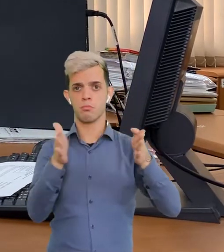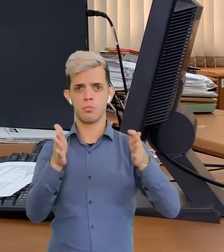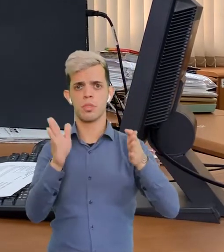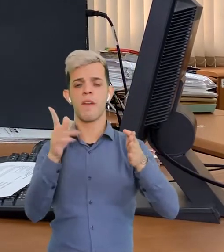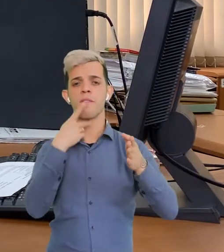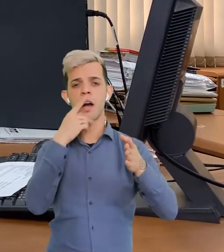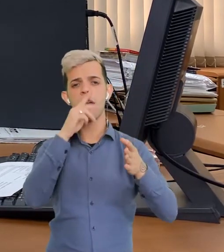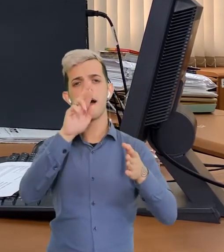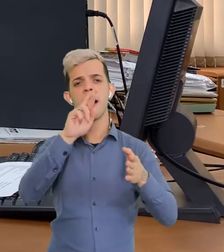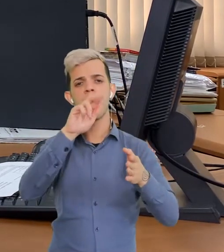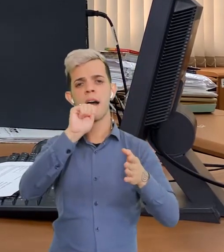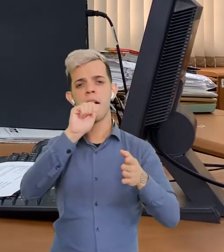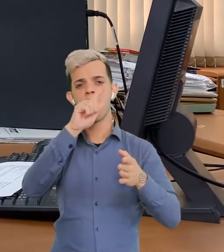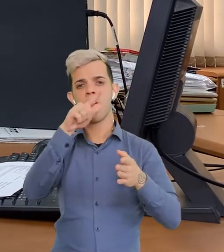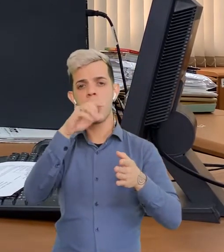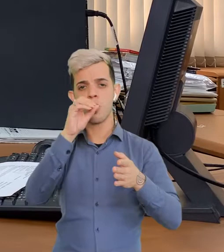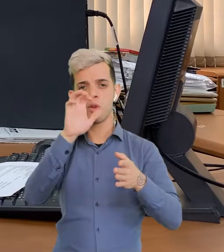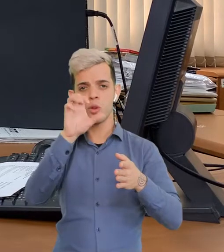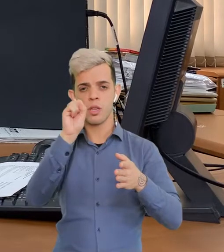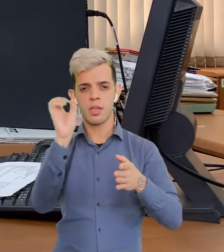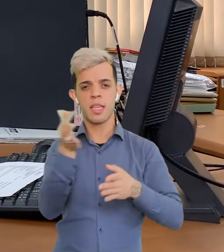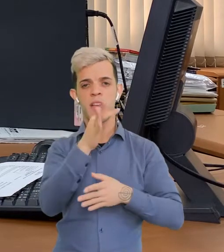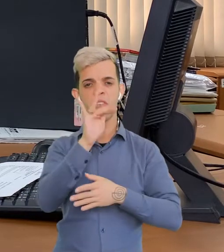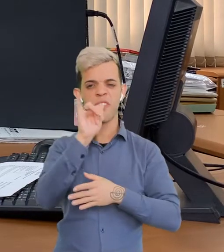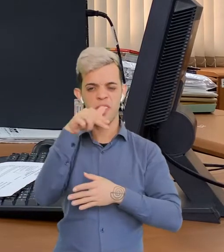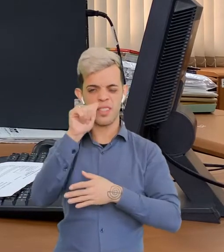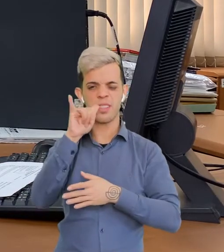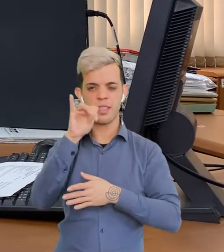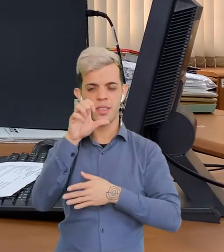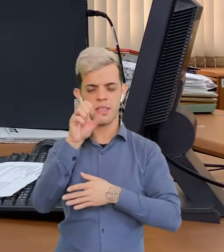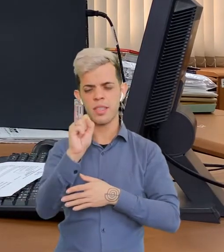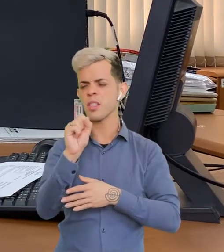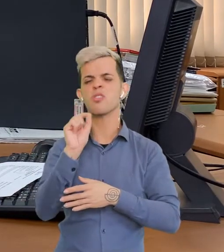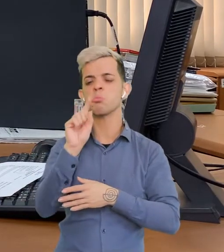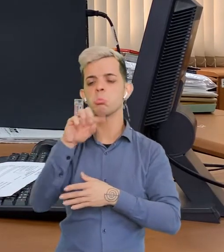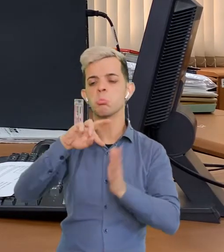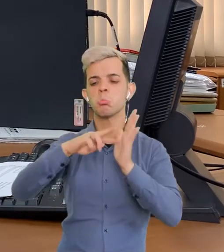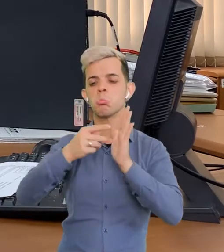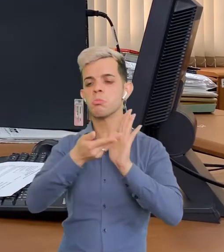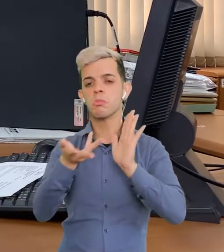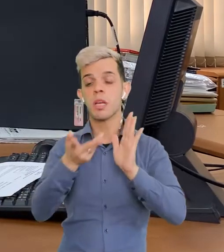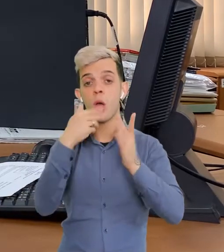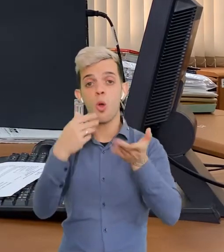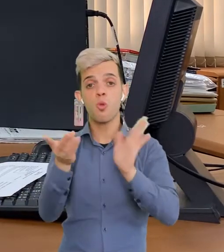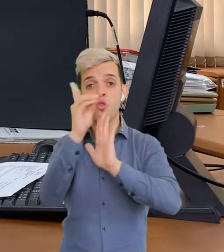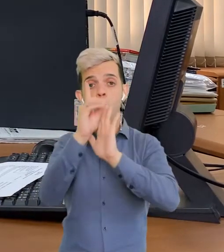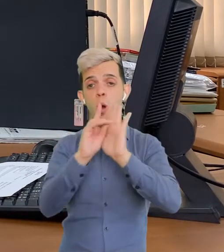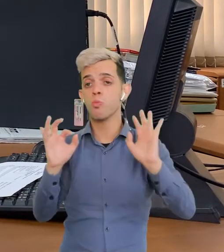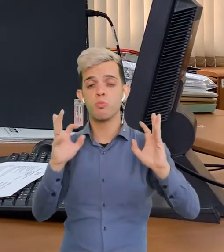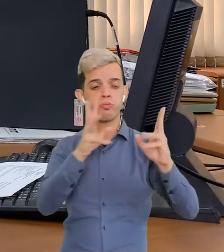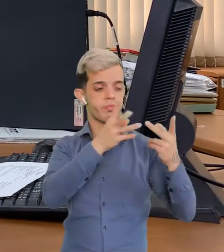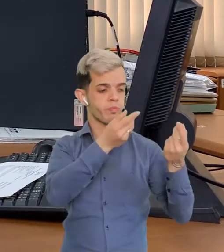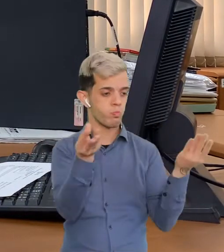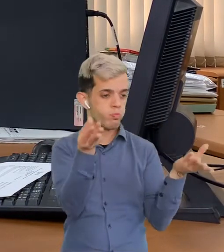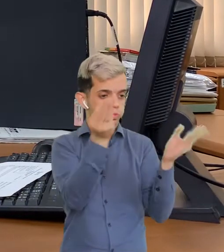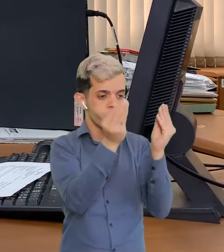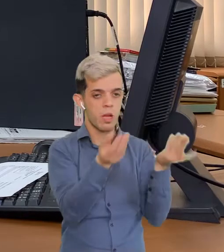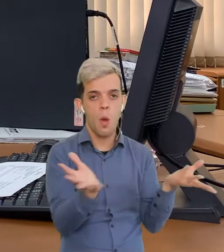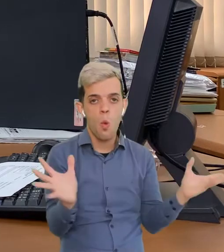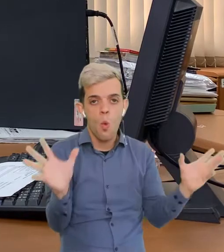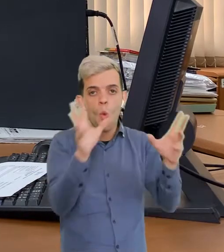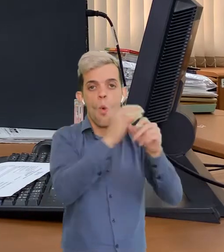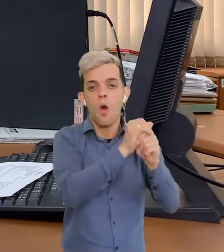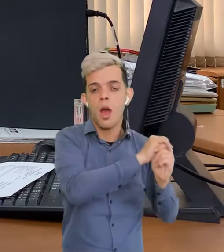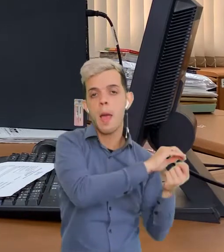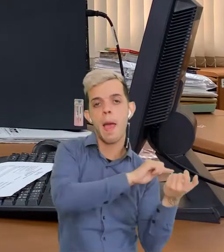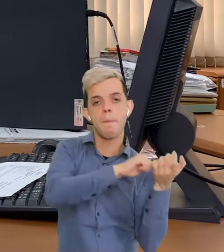chamado de razões finais. As razões finais são os documentos, o conjunto de documentos, que o autuado apresenta para